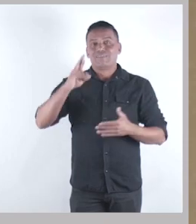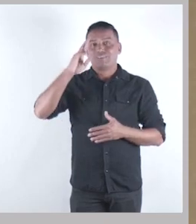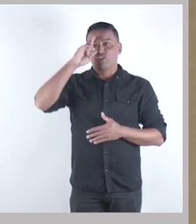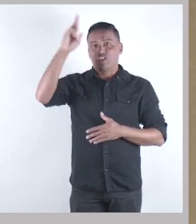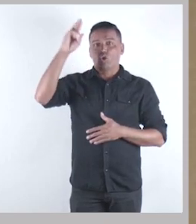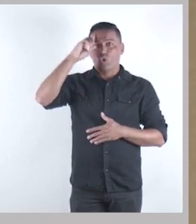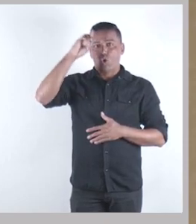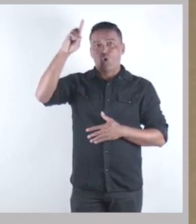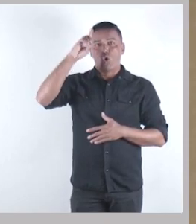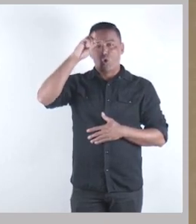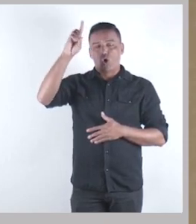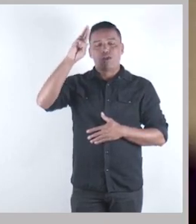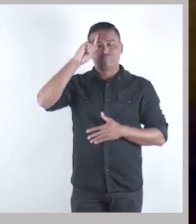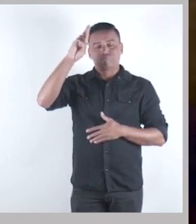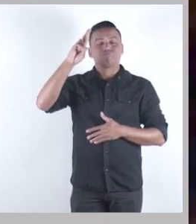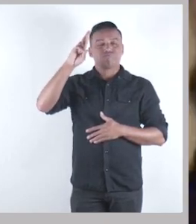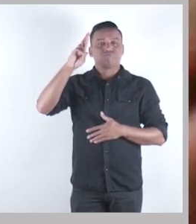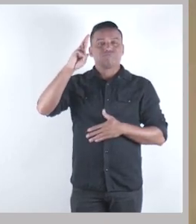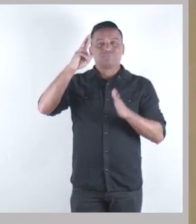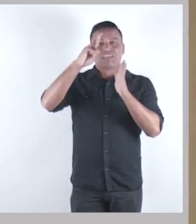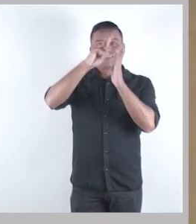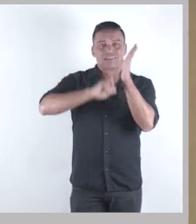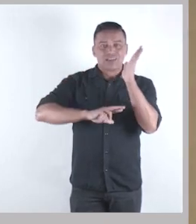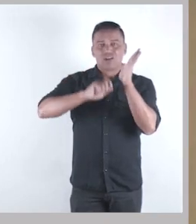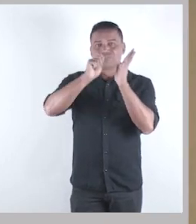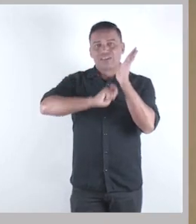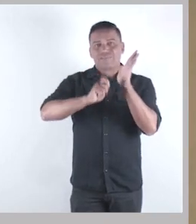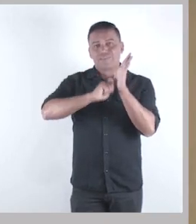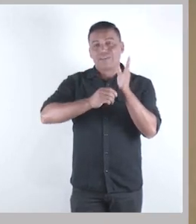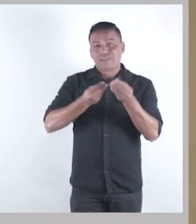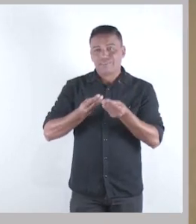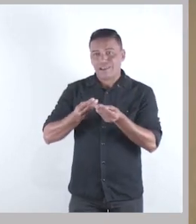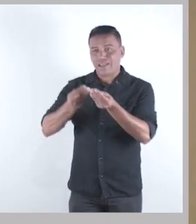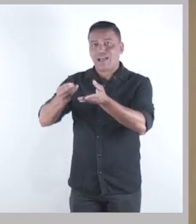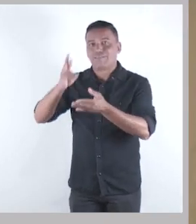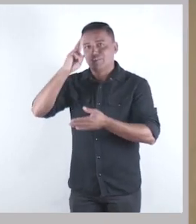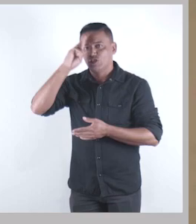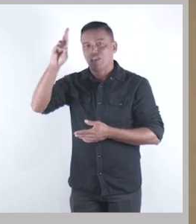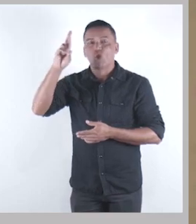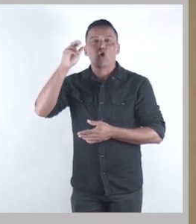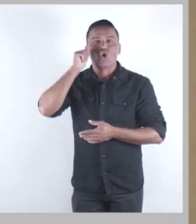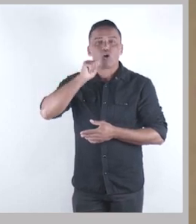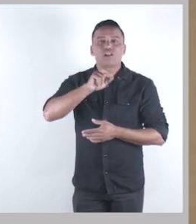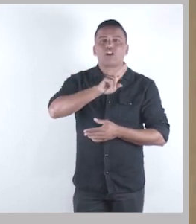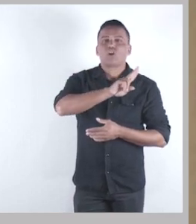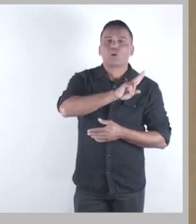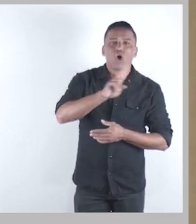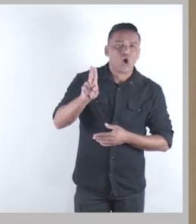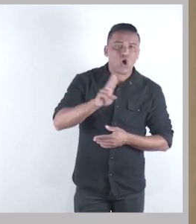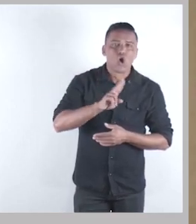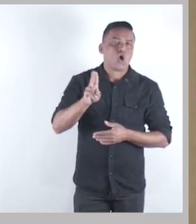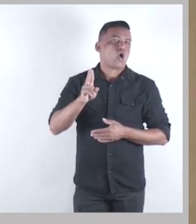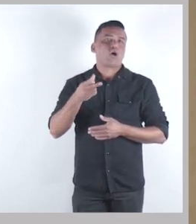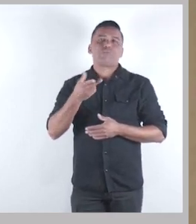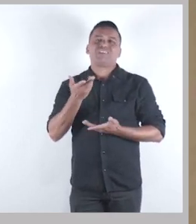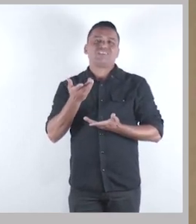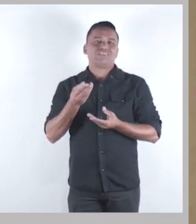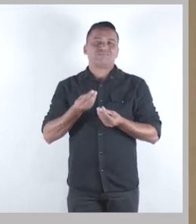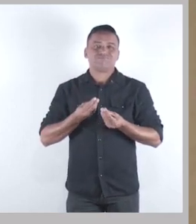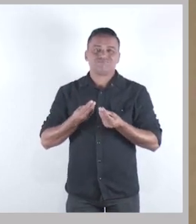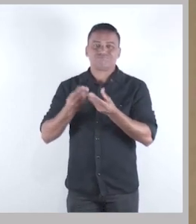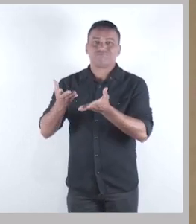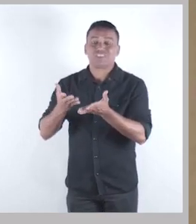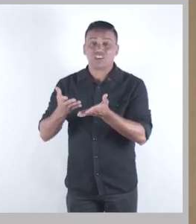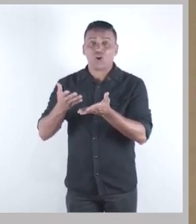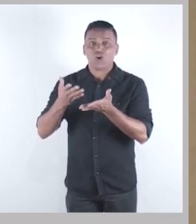suas composições, com o seu nome, como faz com os outros concursos. O seu nome, com o pseudônimo, etc., mandava, e